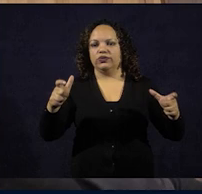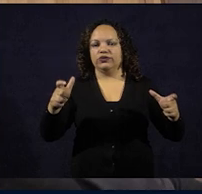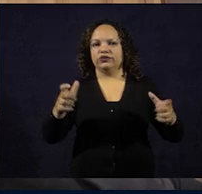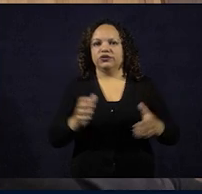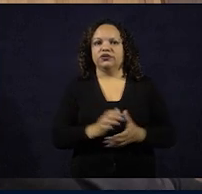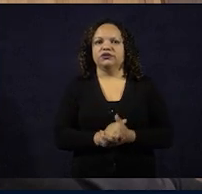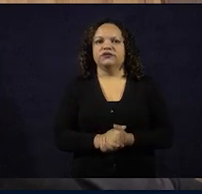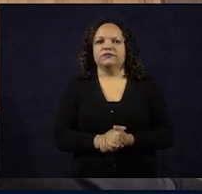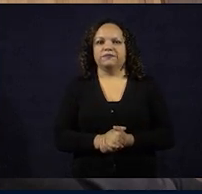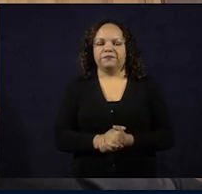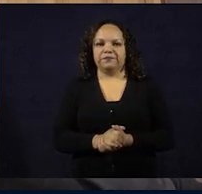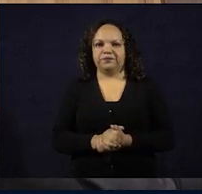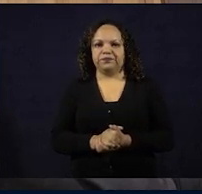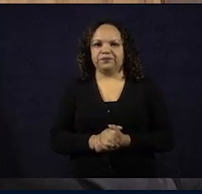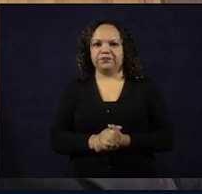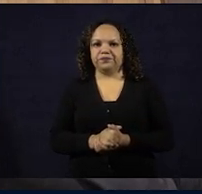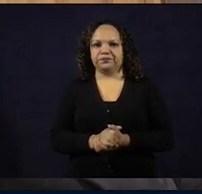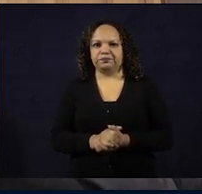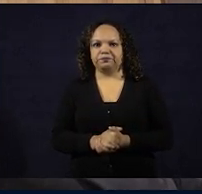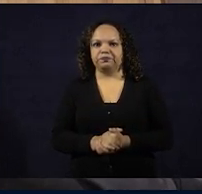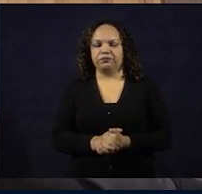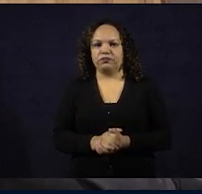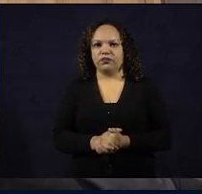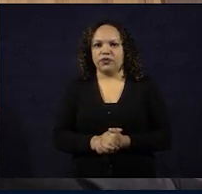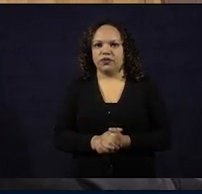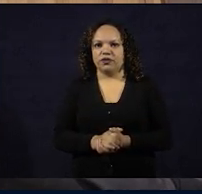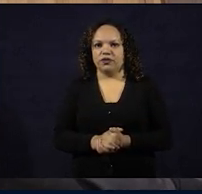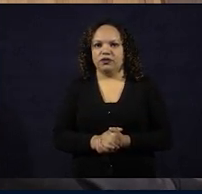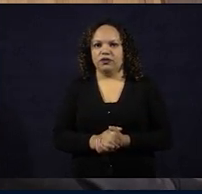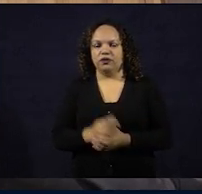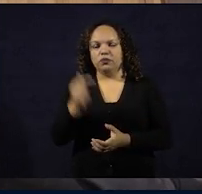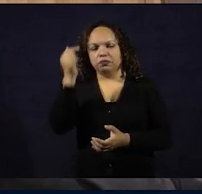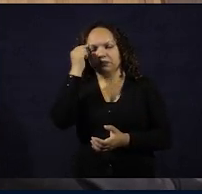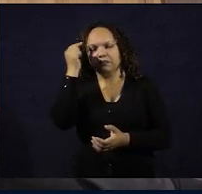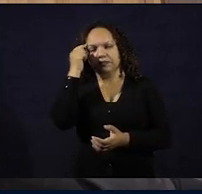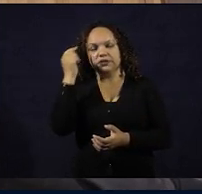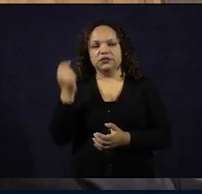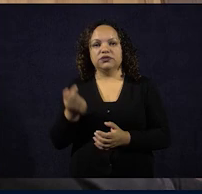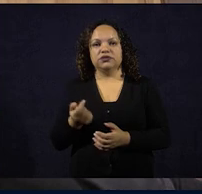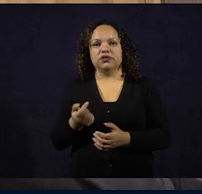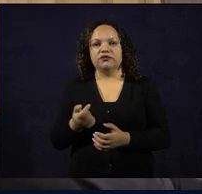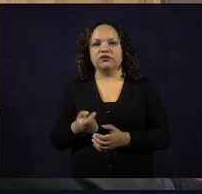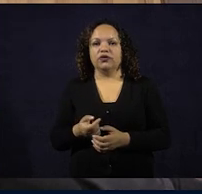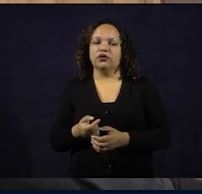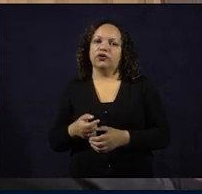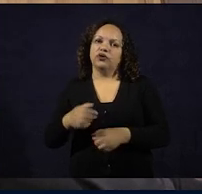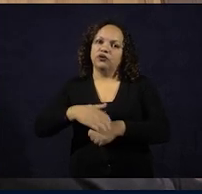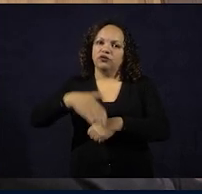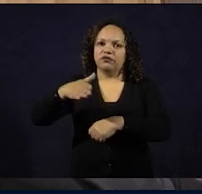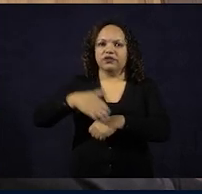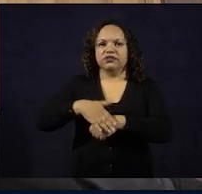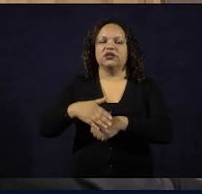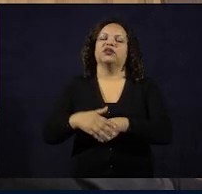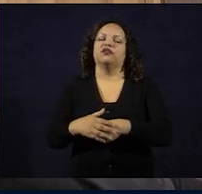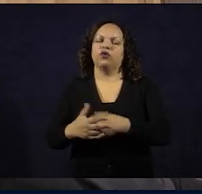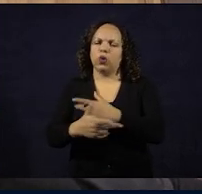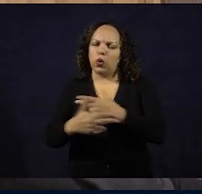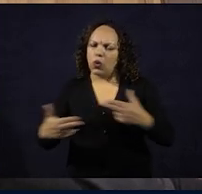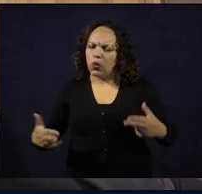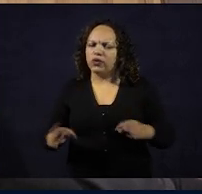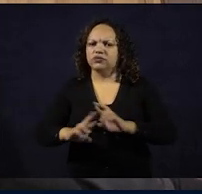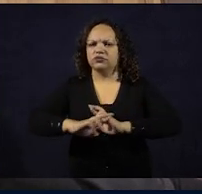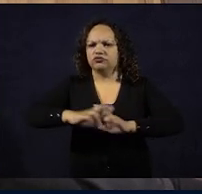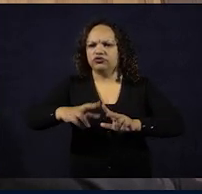primário para empresa crescer eu acho que talvez a maior capacidade foi essa é claro que outras coisas aí